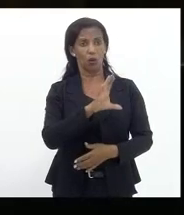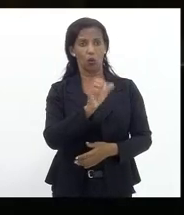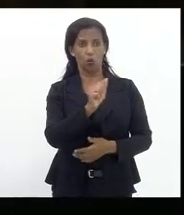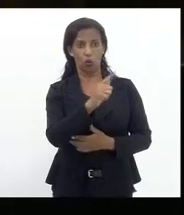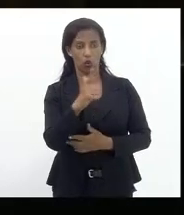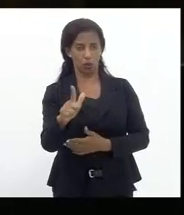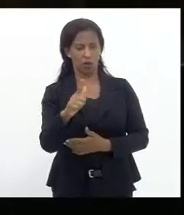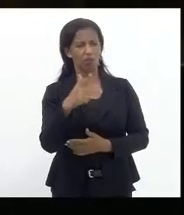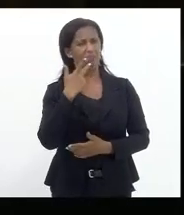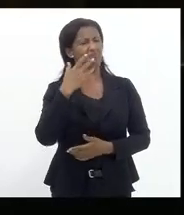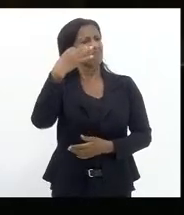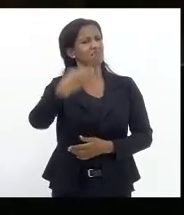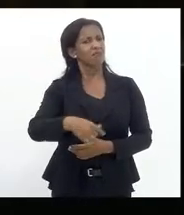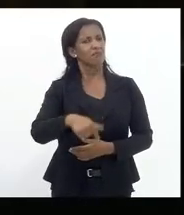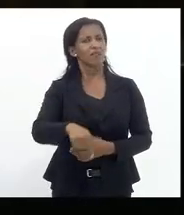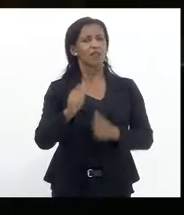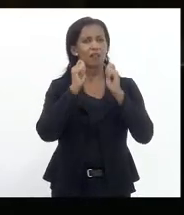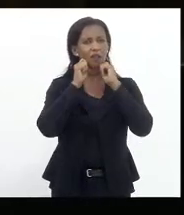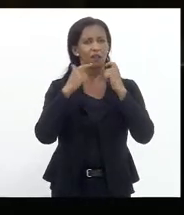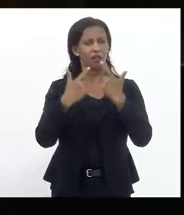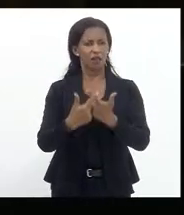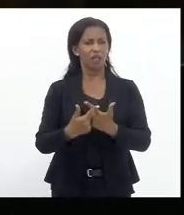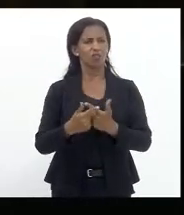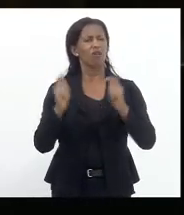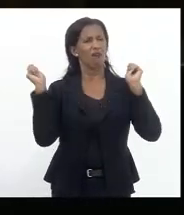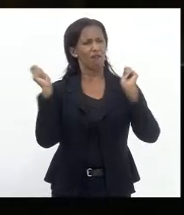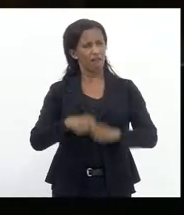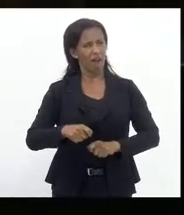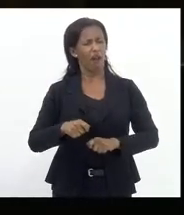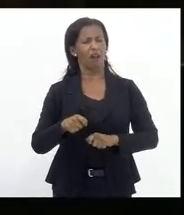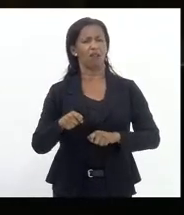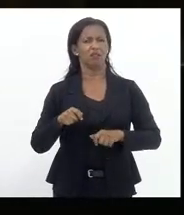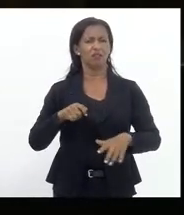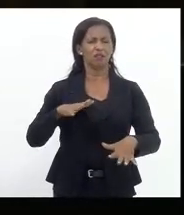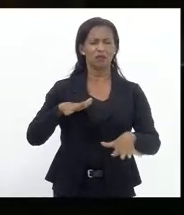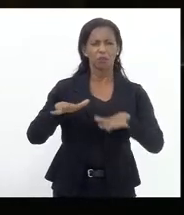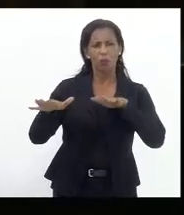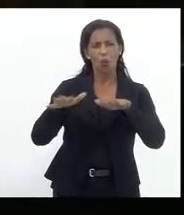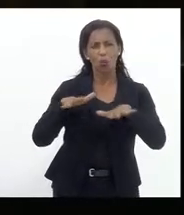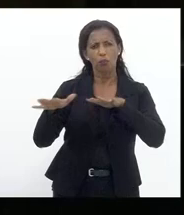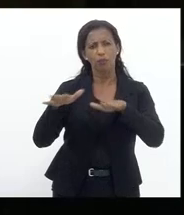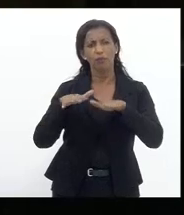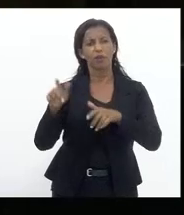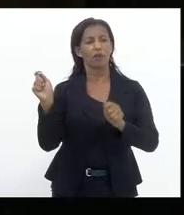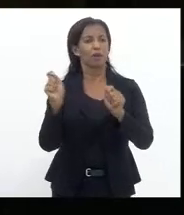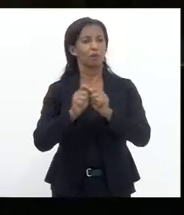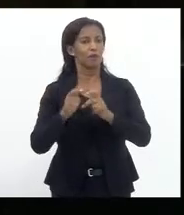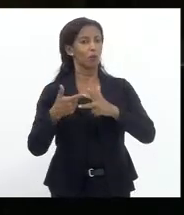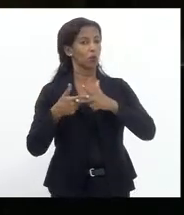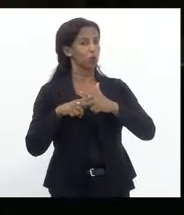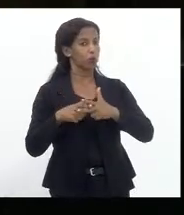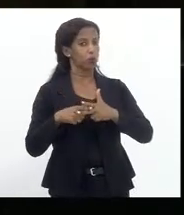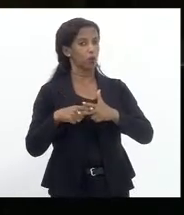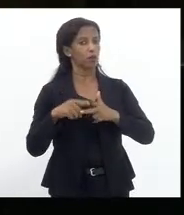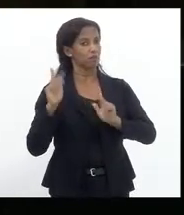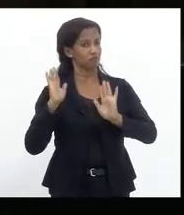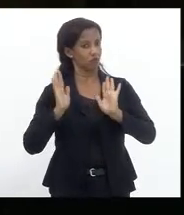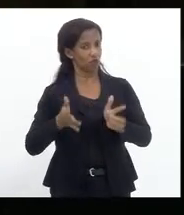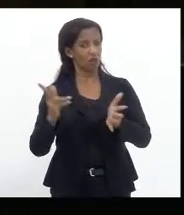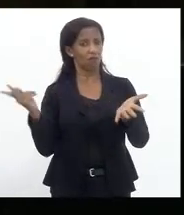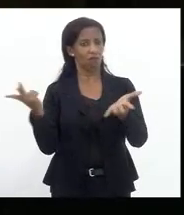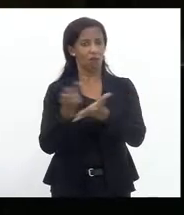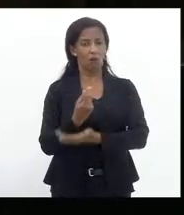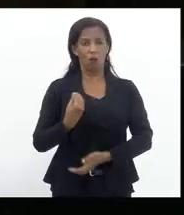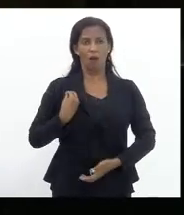tenho certeza que essa casa vai se mobilizar mais uma vez para fazermos essa correção histórica com